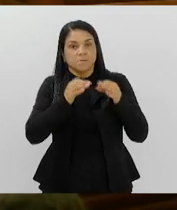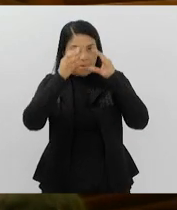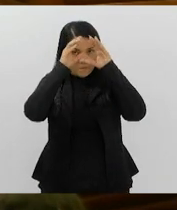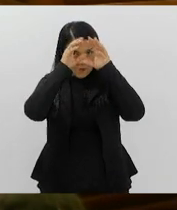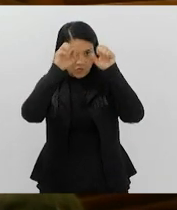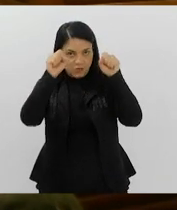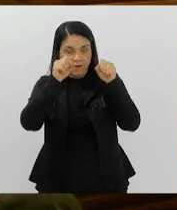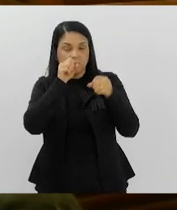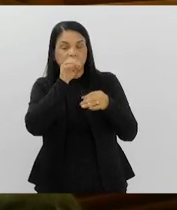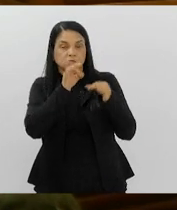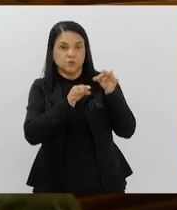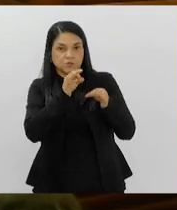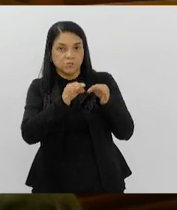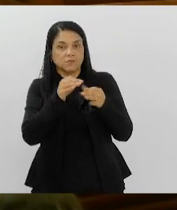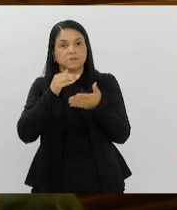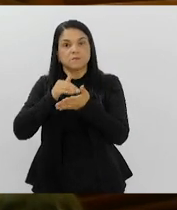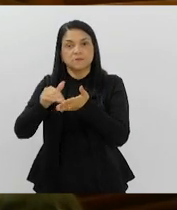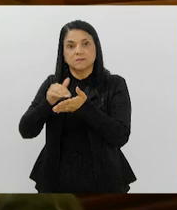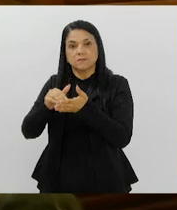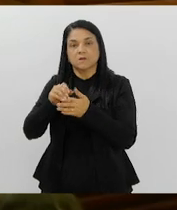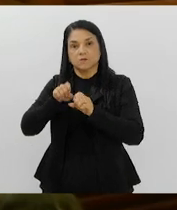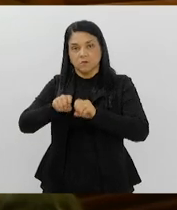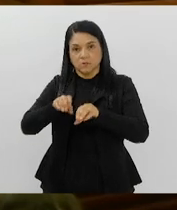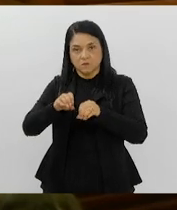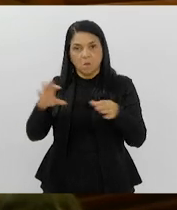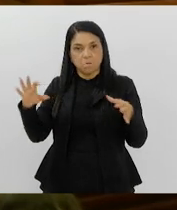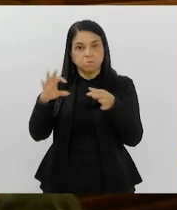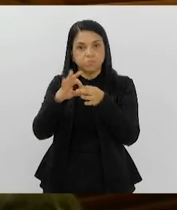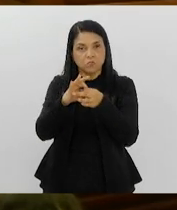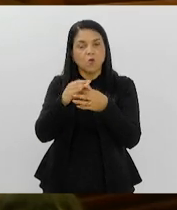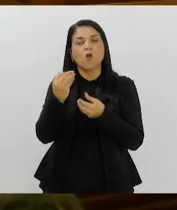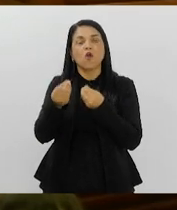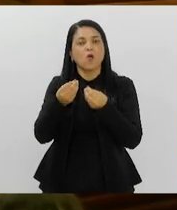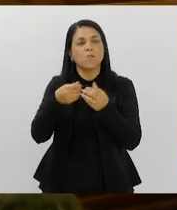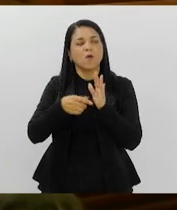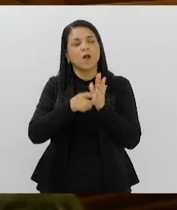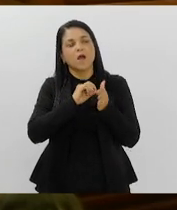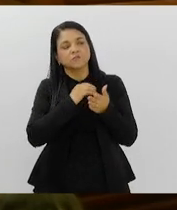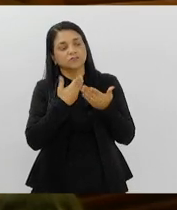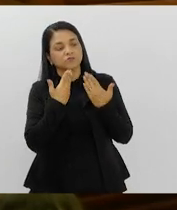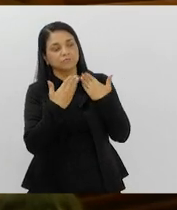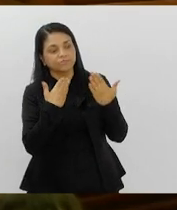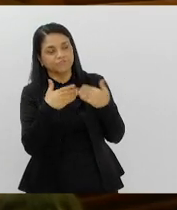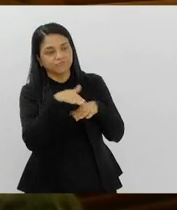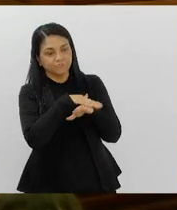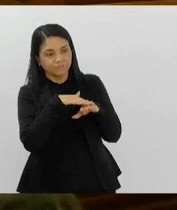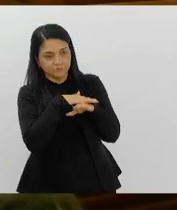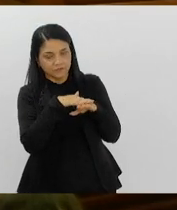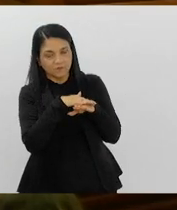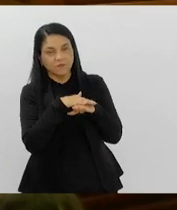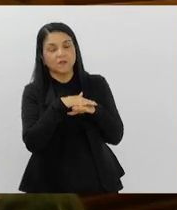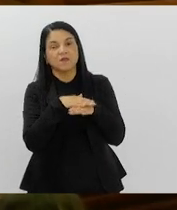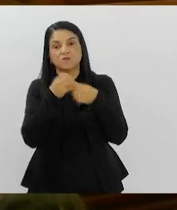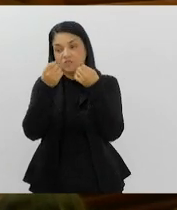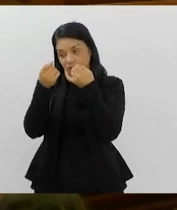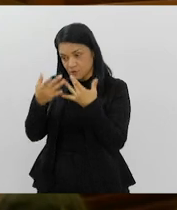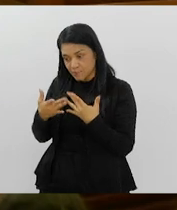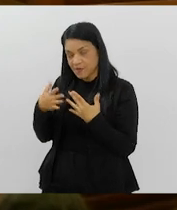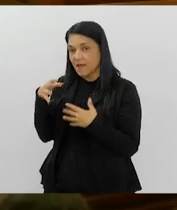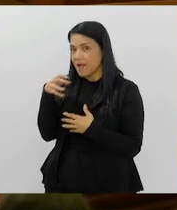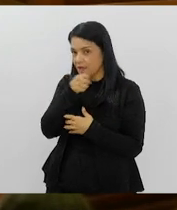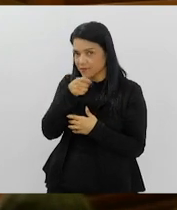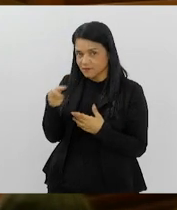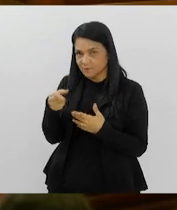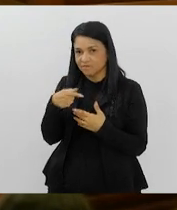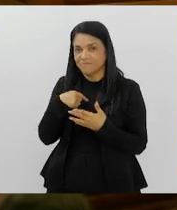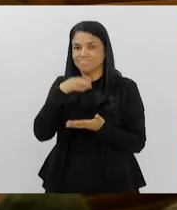Educação, especificamente. A gente até conversou antes, né? E eu queria que você falasse sobre isso rapidamente, porque, na realidade, não